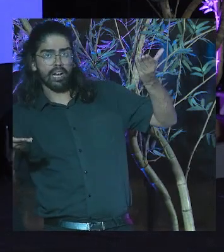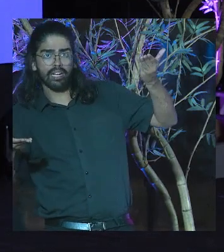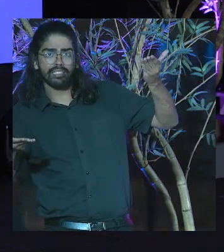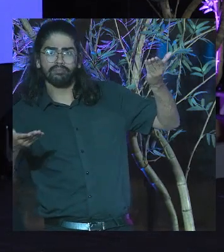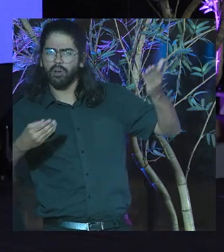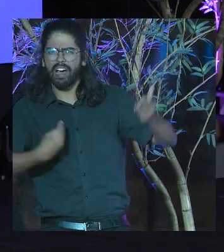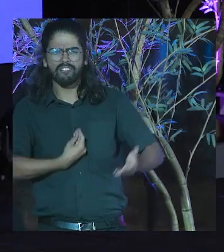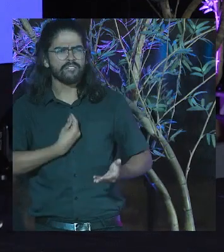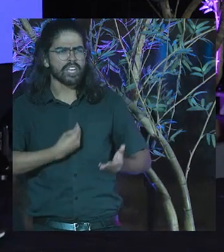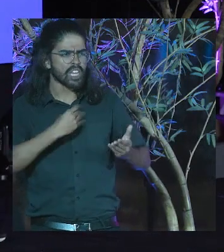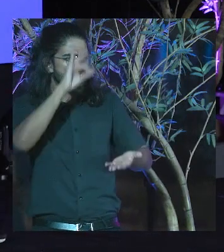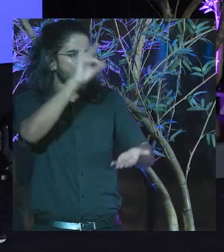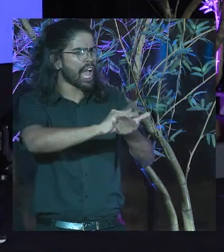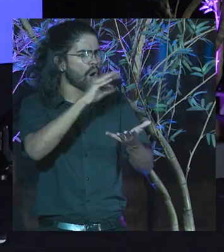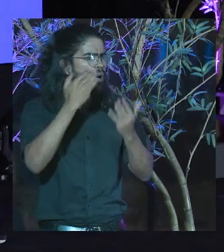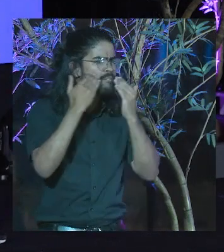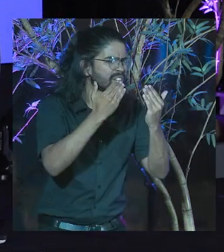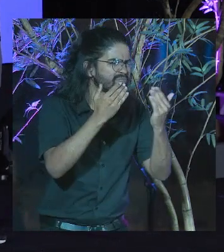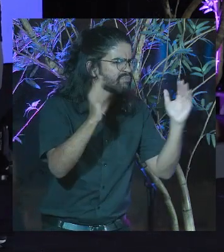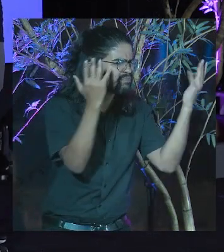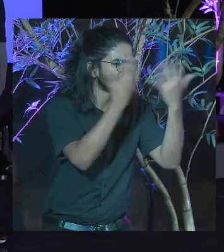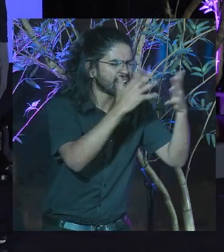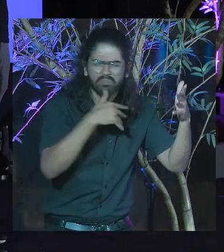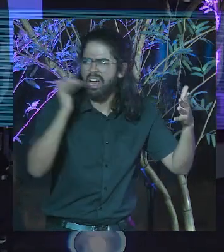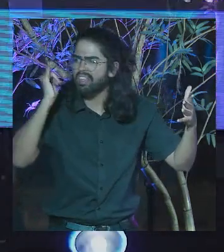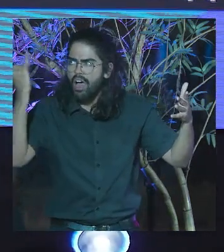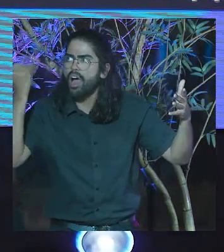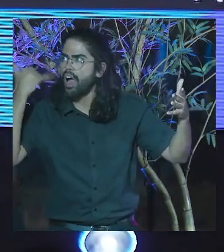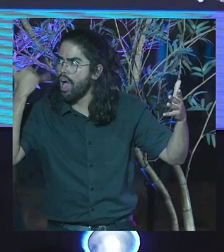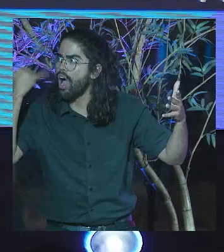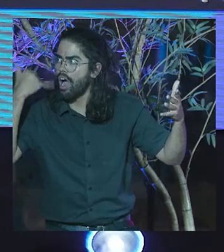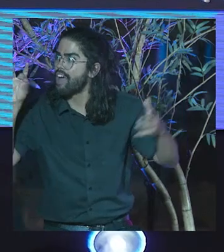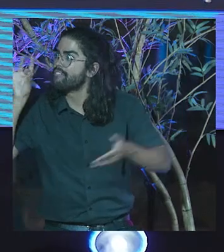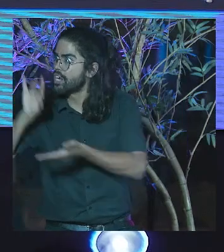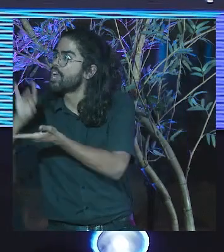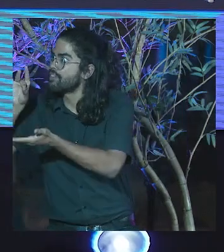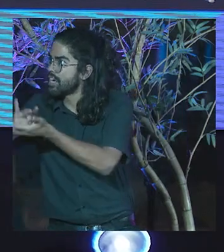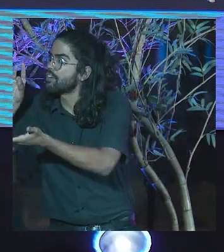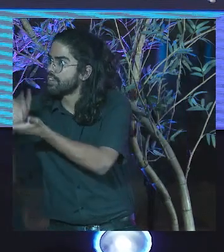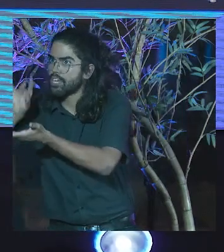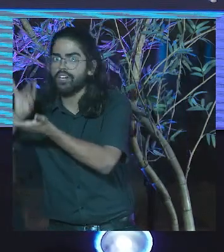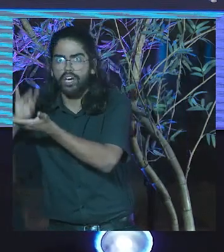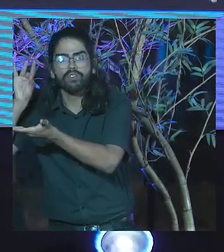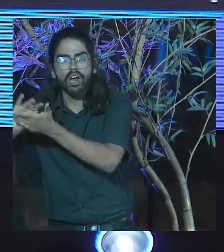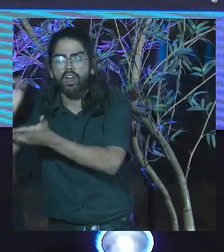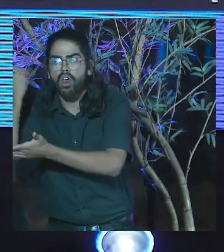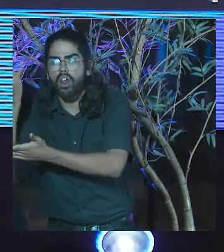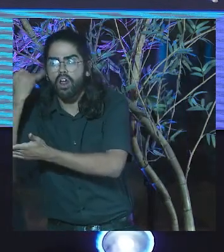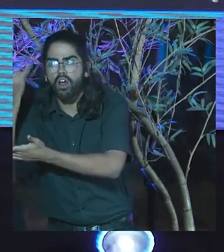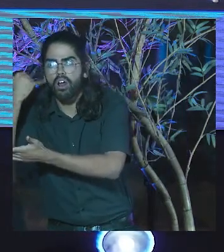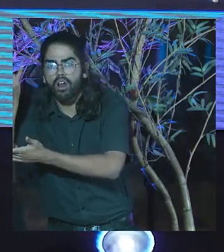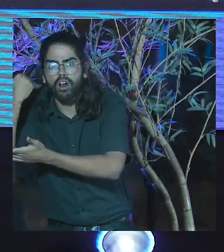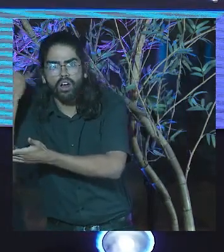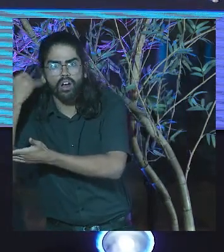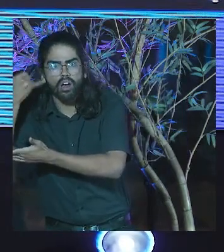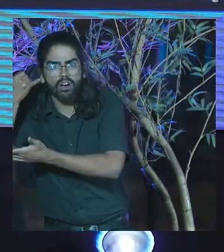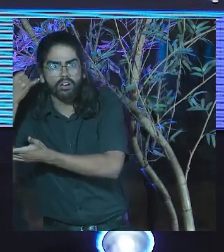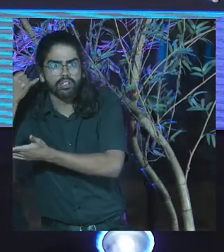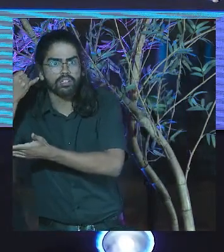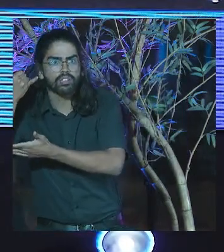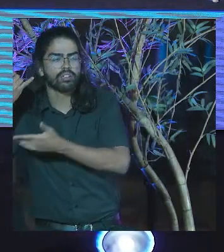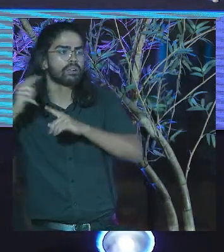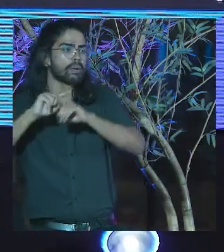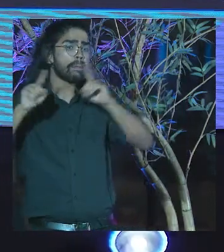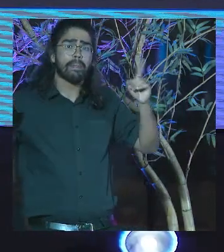de realidade. Porque eu estou dando mais peso para a história do que para o dado. No momento